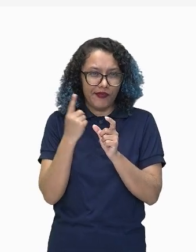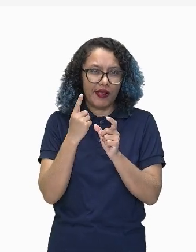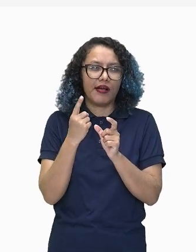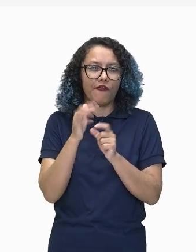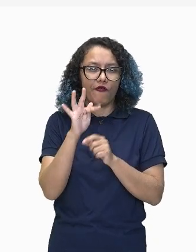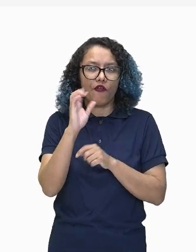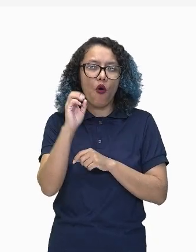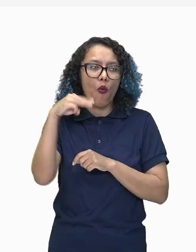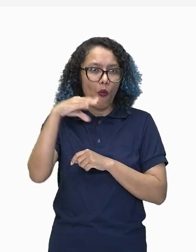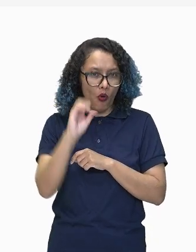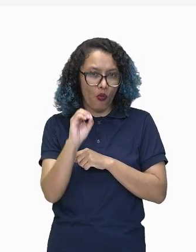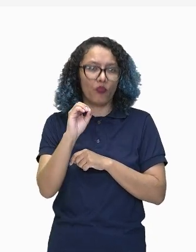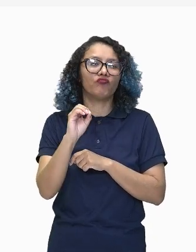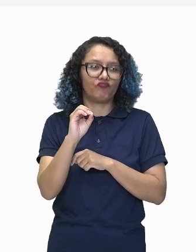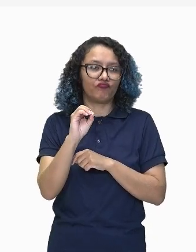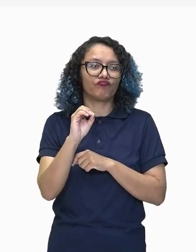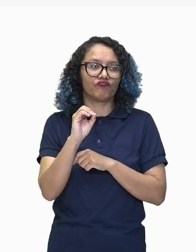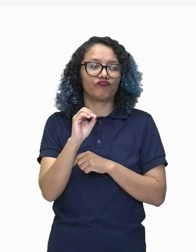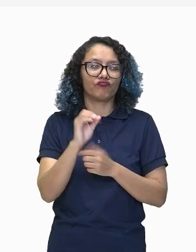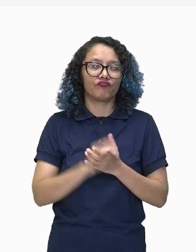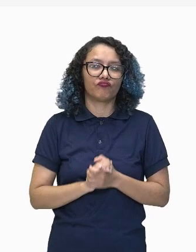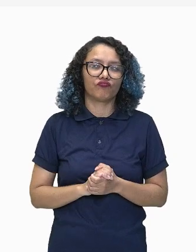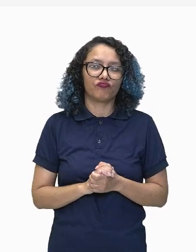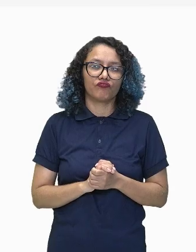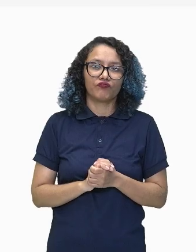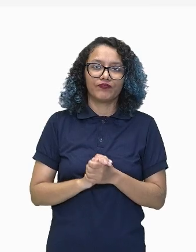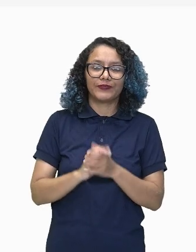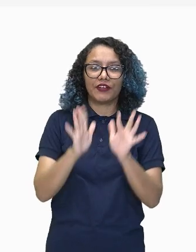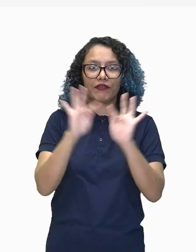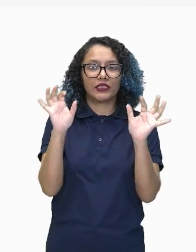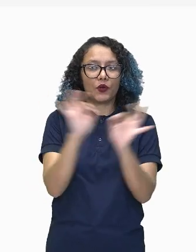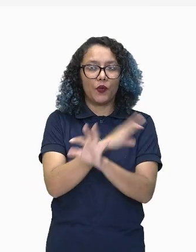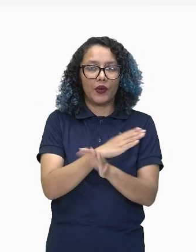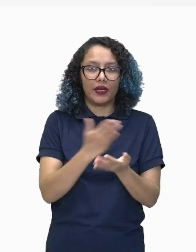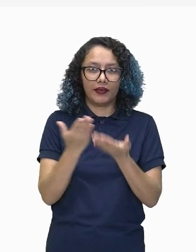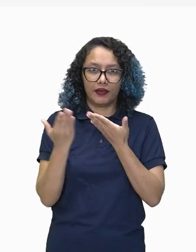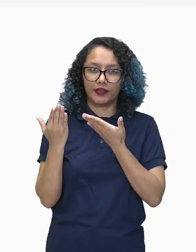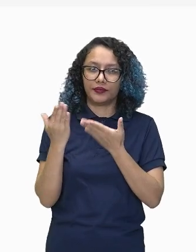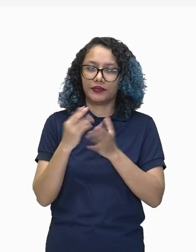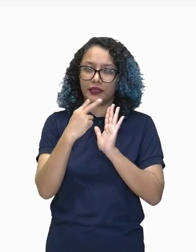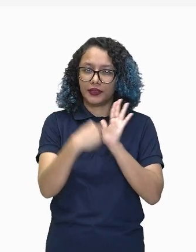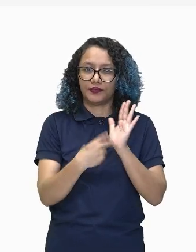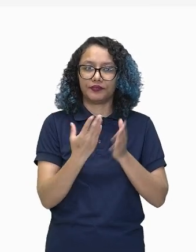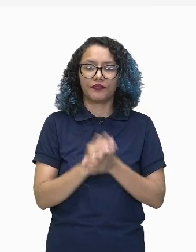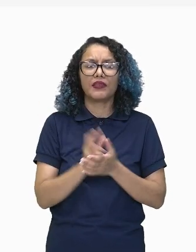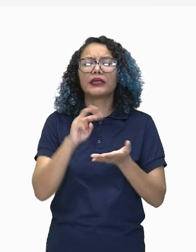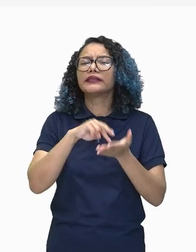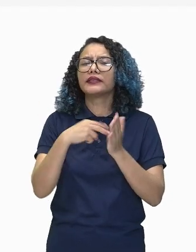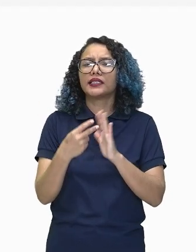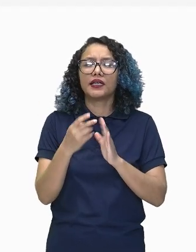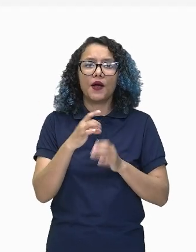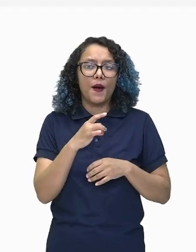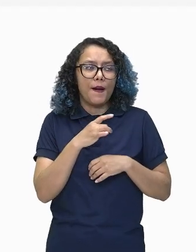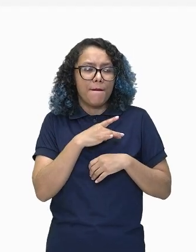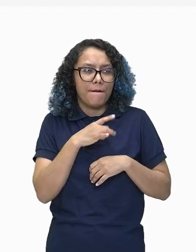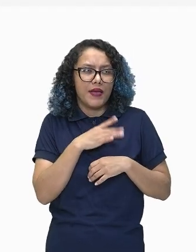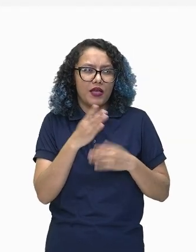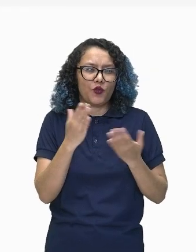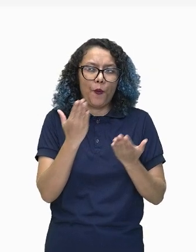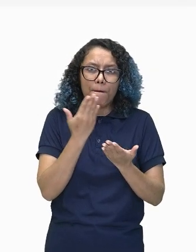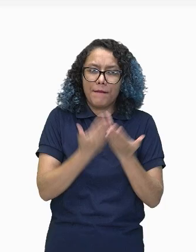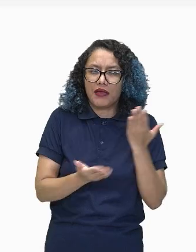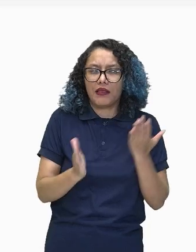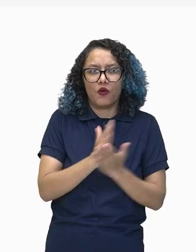o FOMO. FOMO, que é o Fear of Missing Out. Ou seja, é o medo de estar perdendo algo divertido